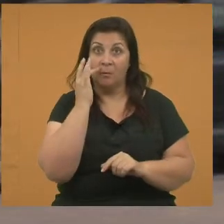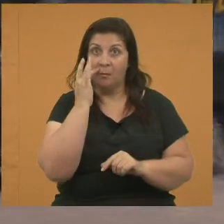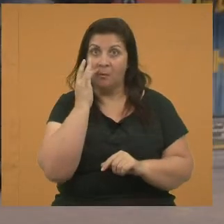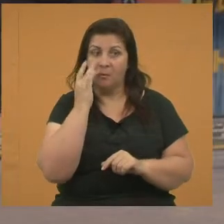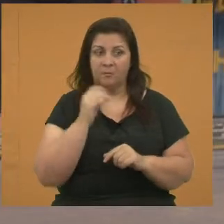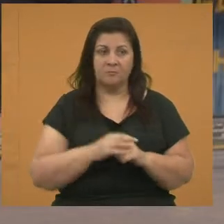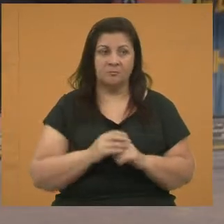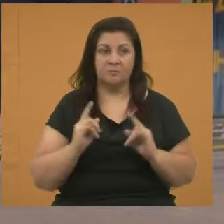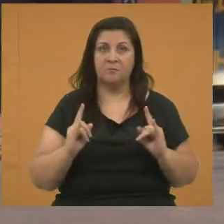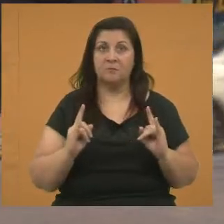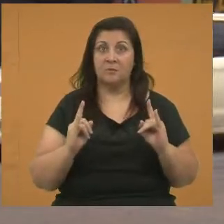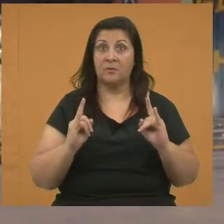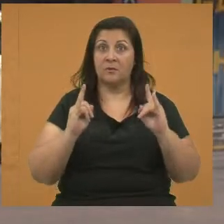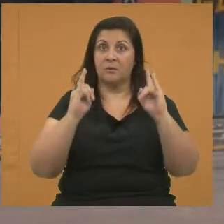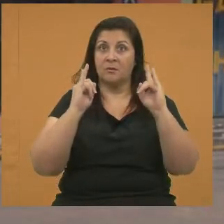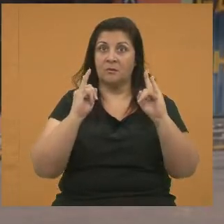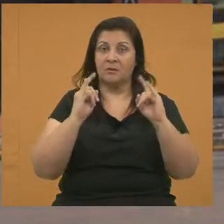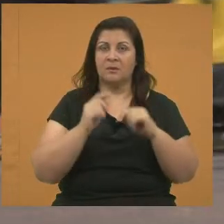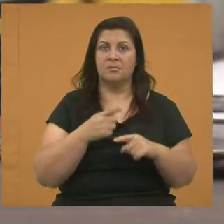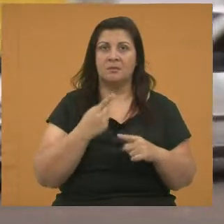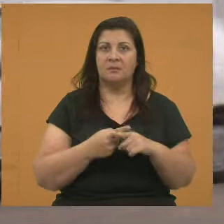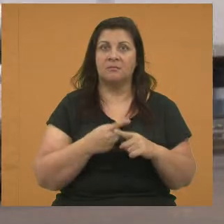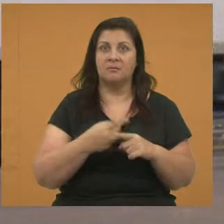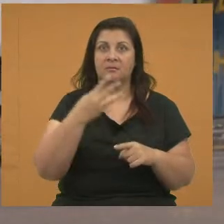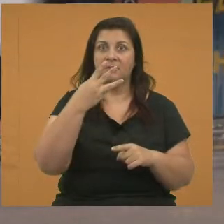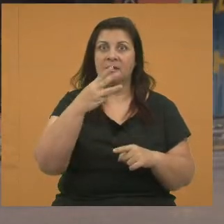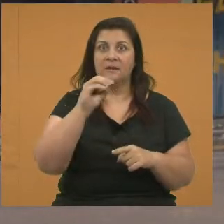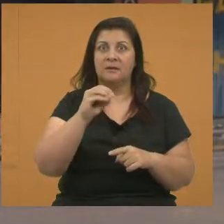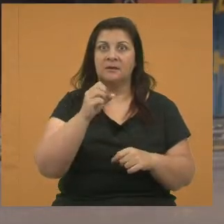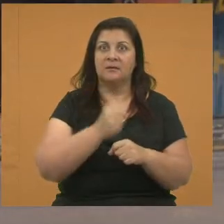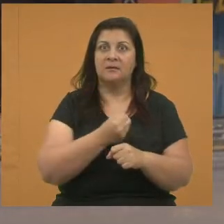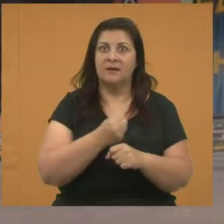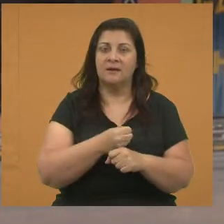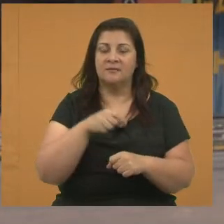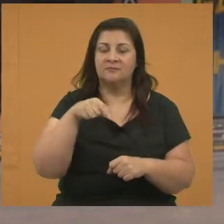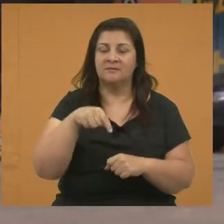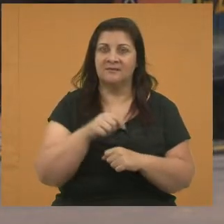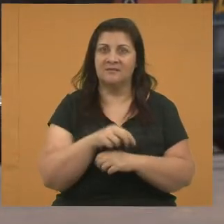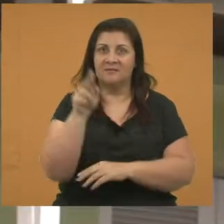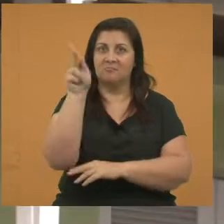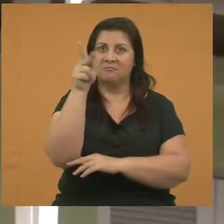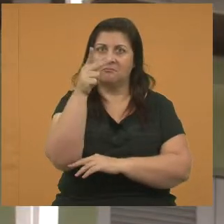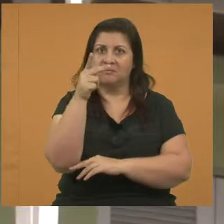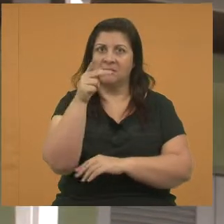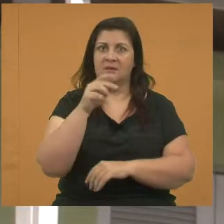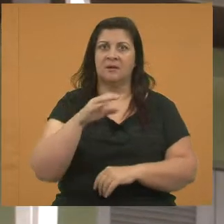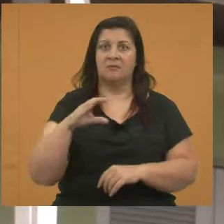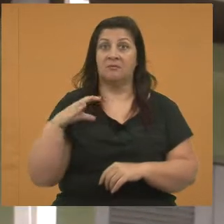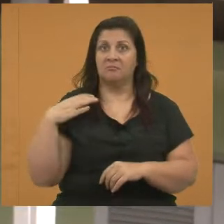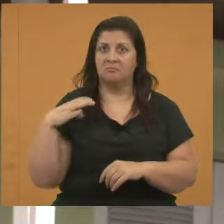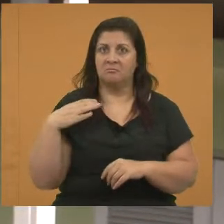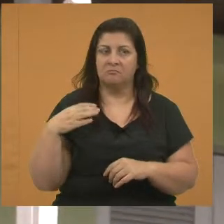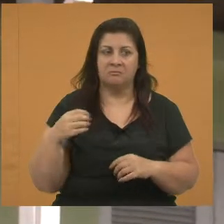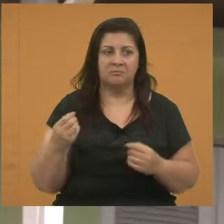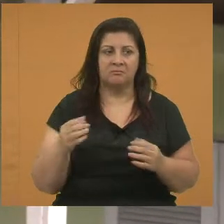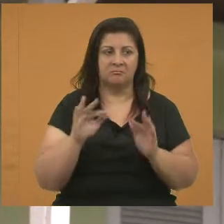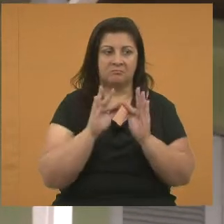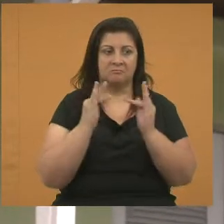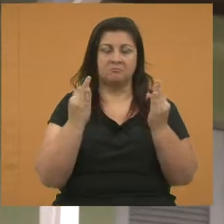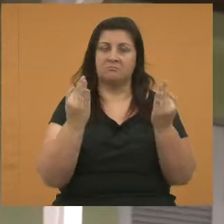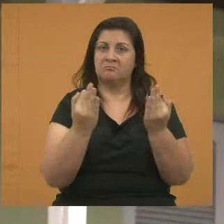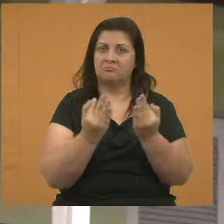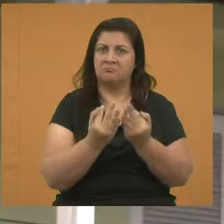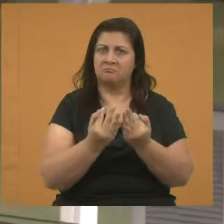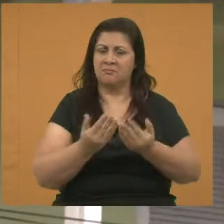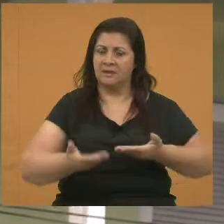Jacareí Palace, porque são 30 anos de história na nossa cidade e é um hotel coordenado pela família Sestari, um serviço